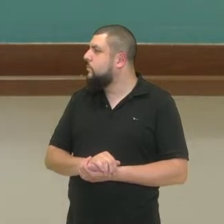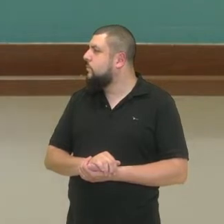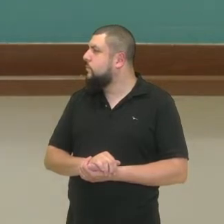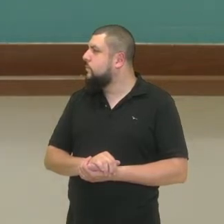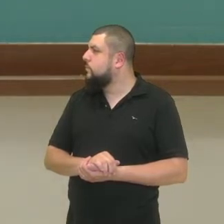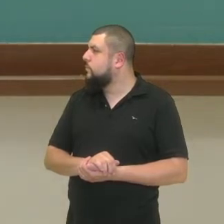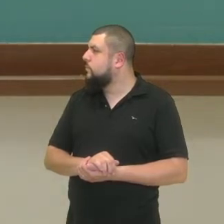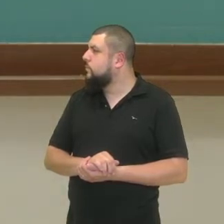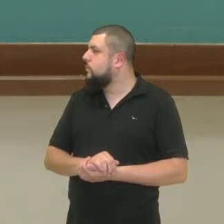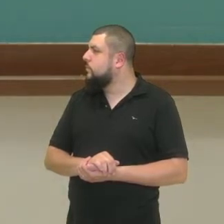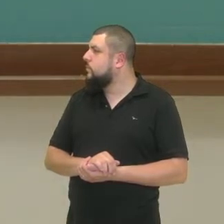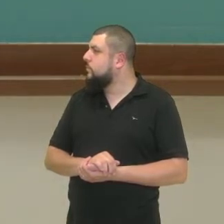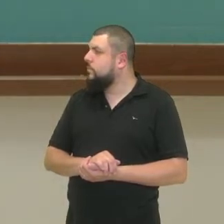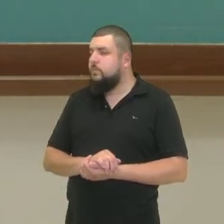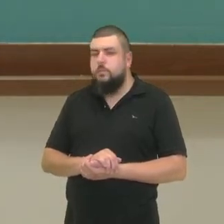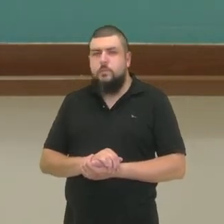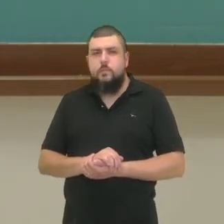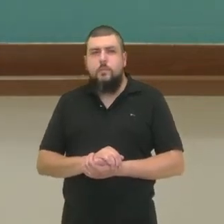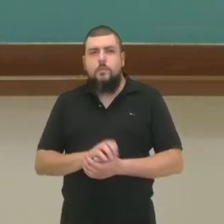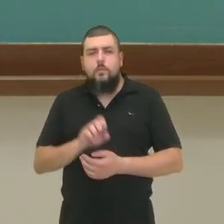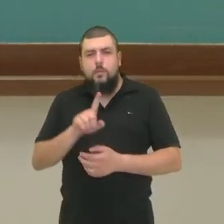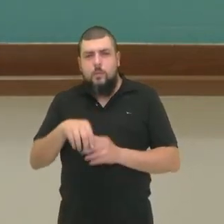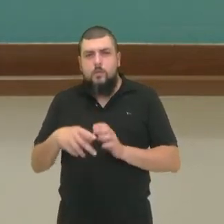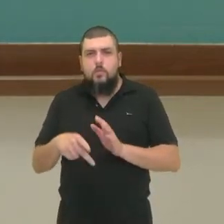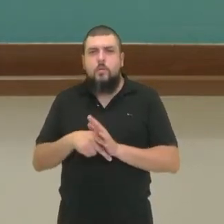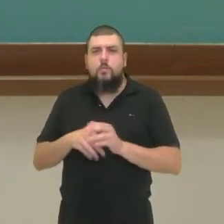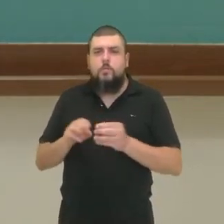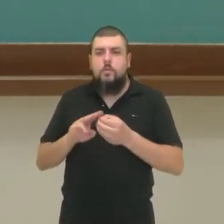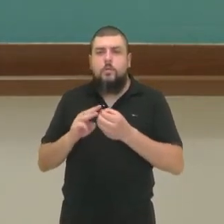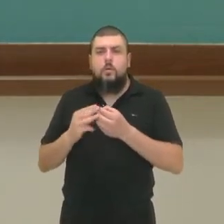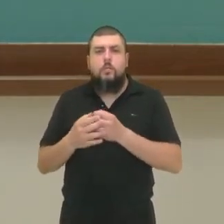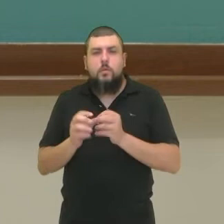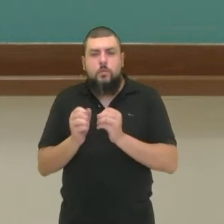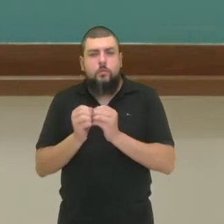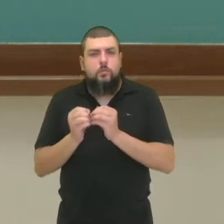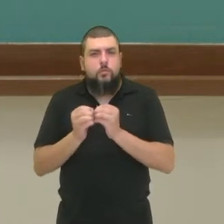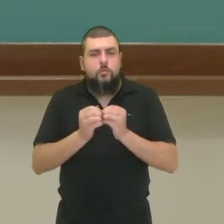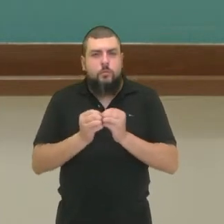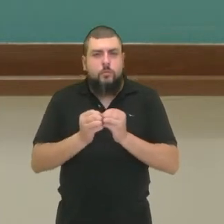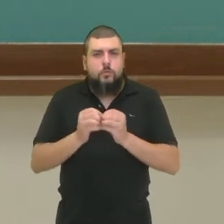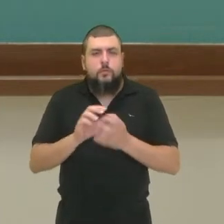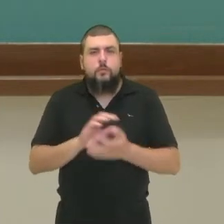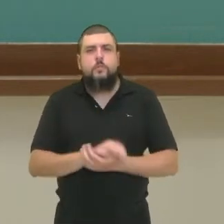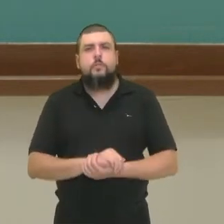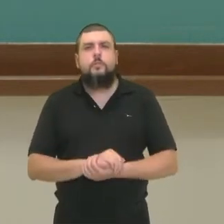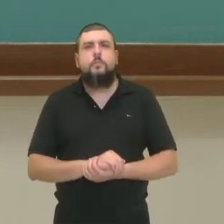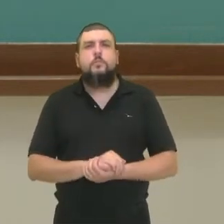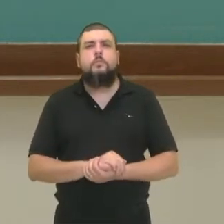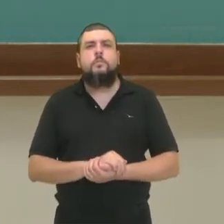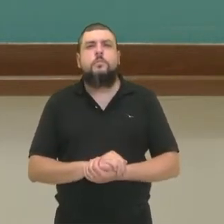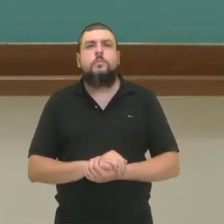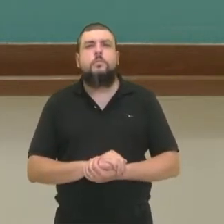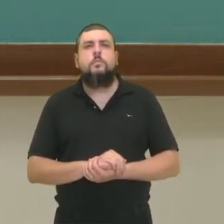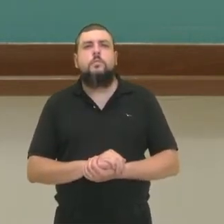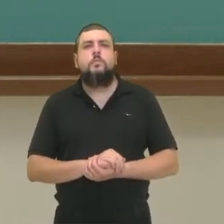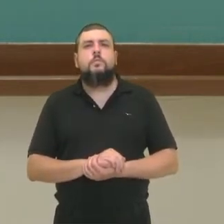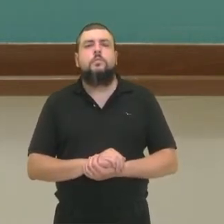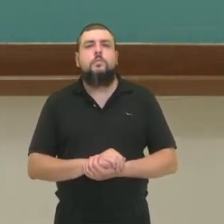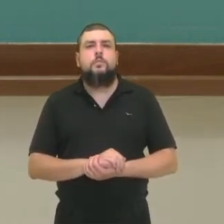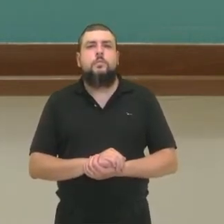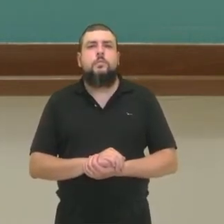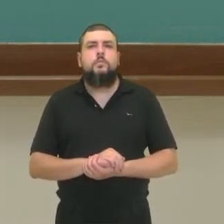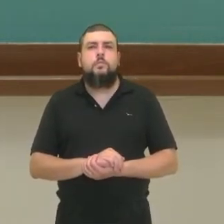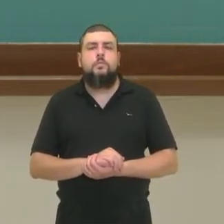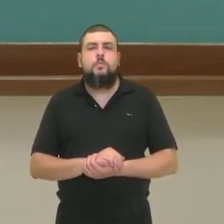hemidesmossomos, são todas especializações da membrana que servem para manter essas células fortemente unidas. A